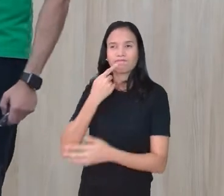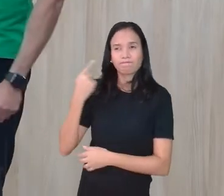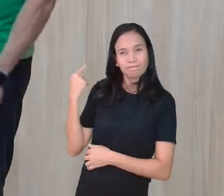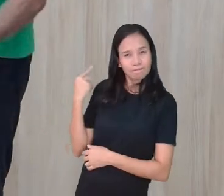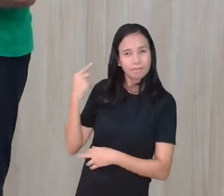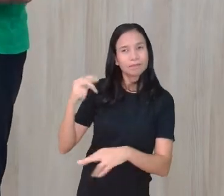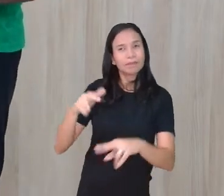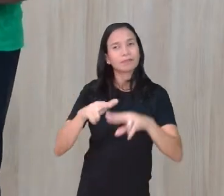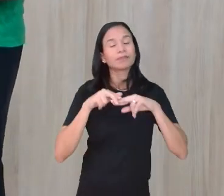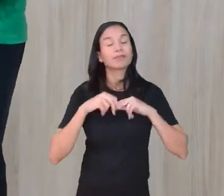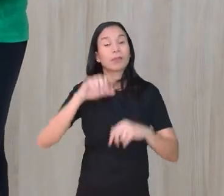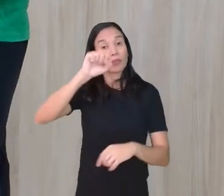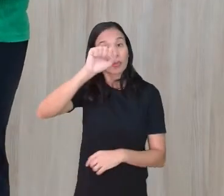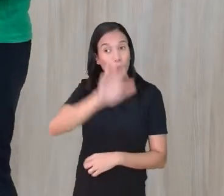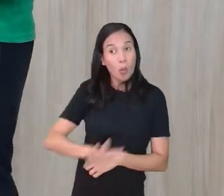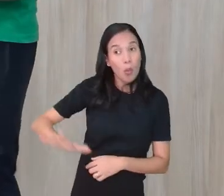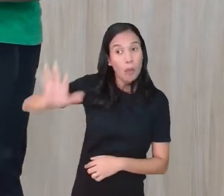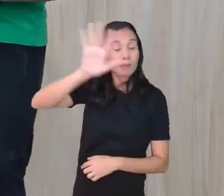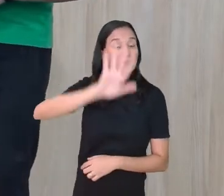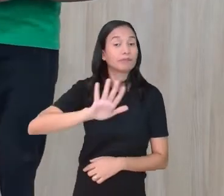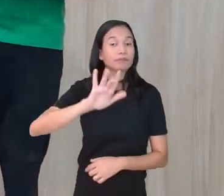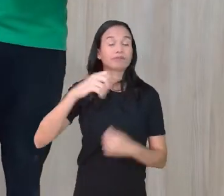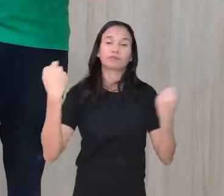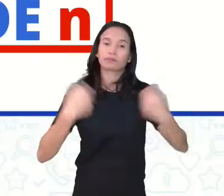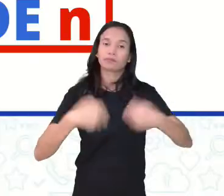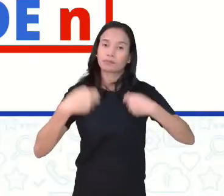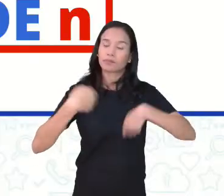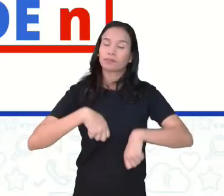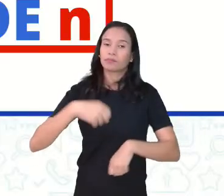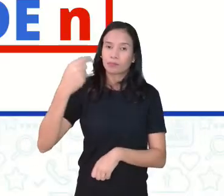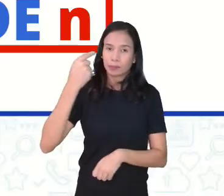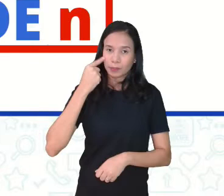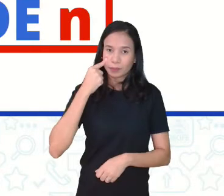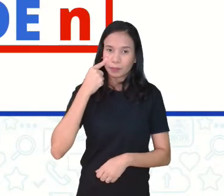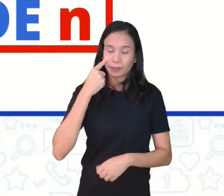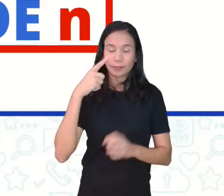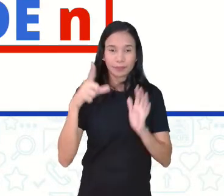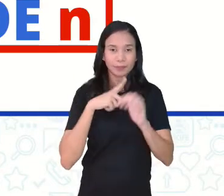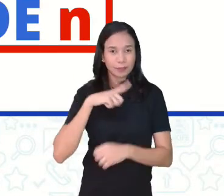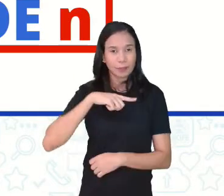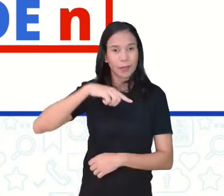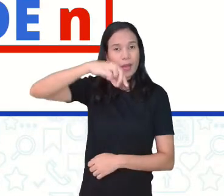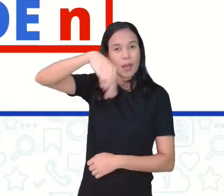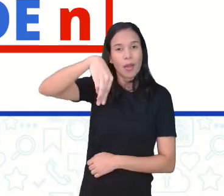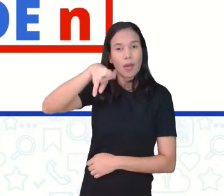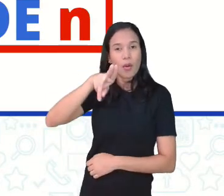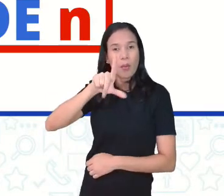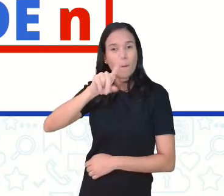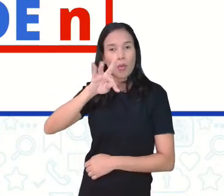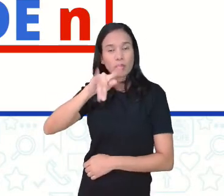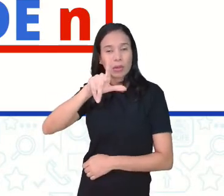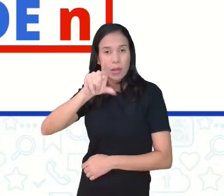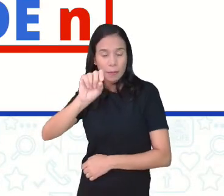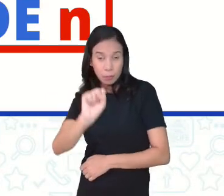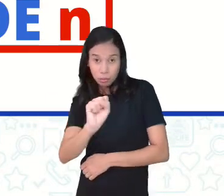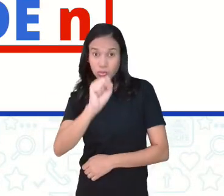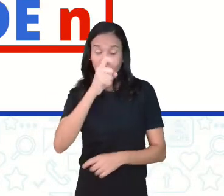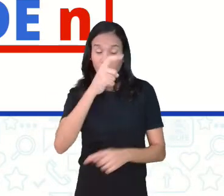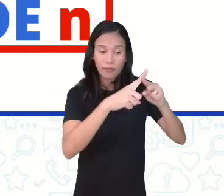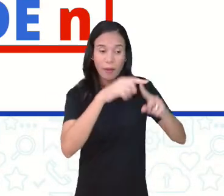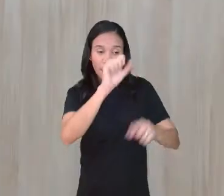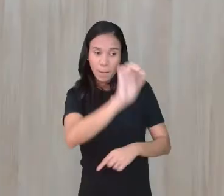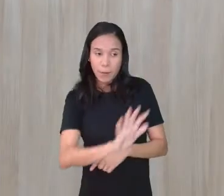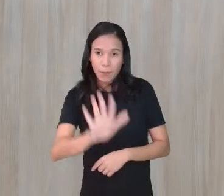Então, de modo geral, a gente tem que os múltiplos de um número, é só você pegar aí os